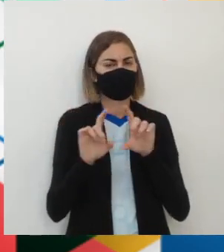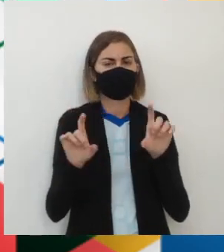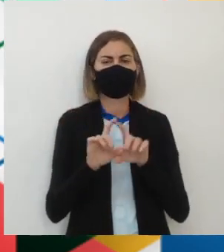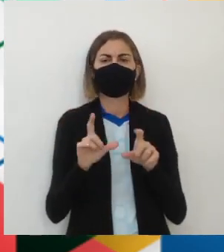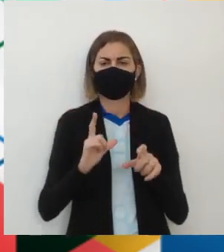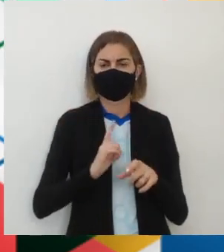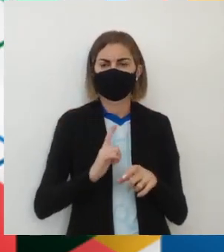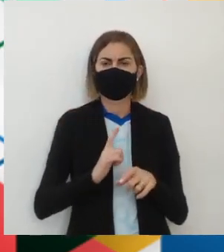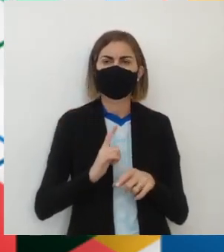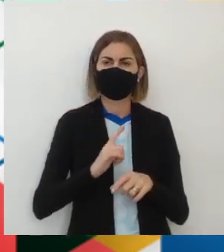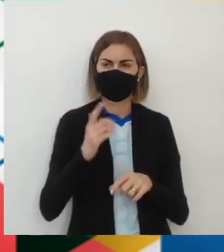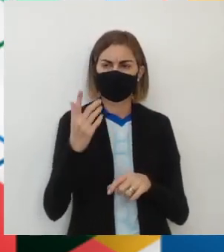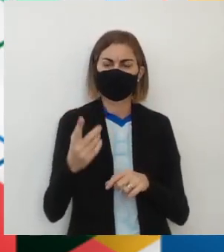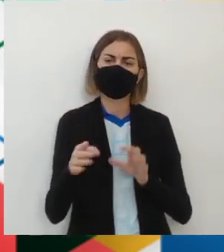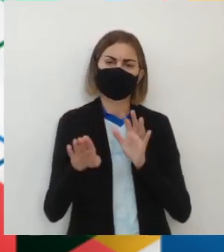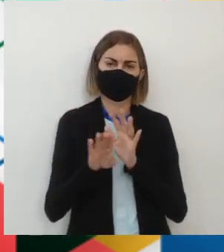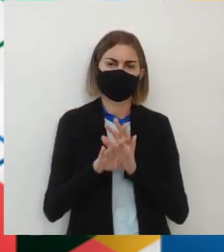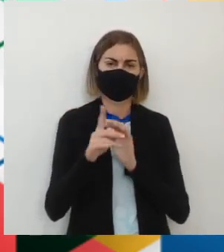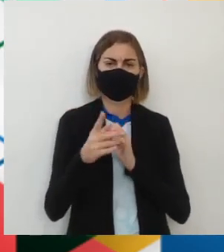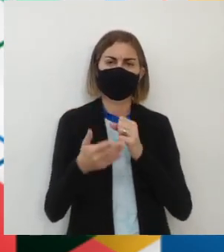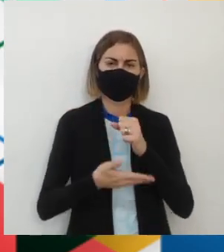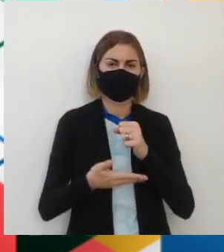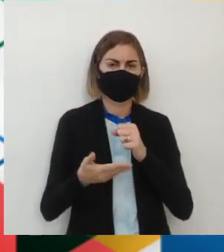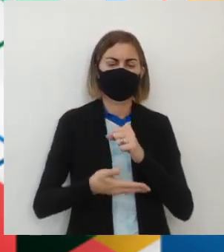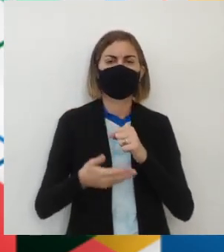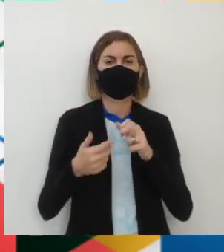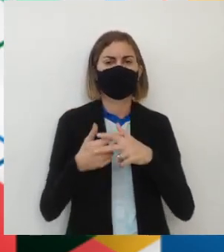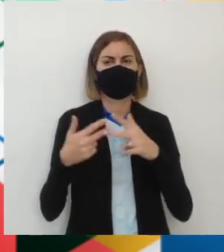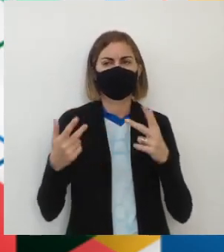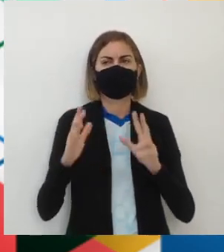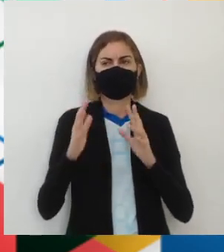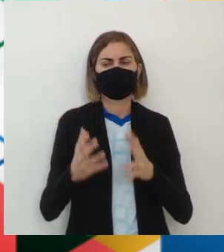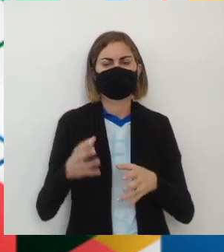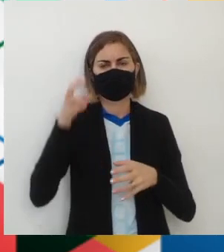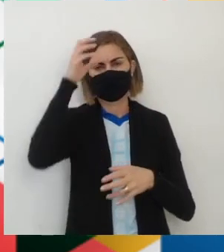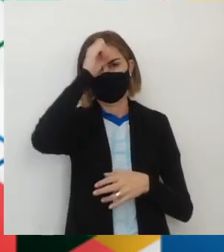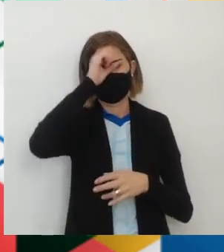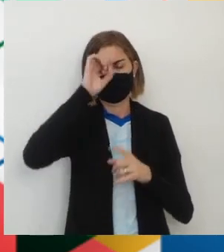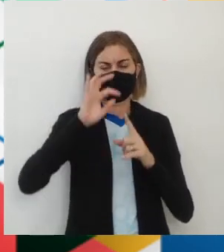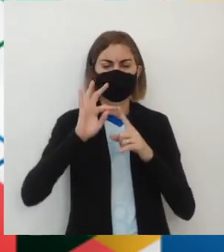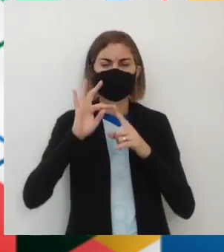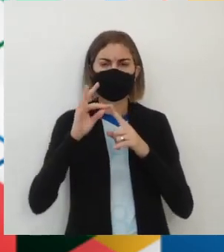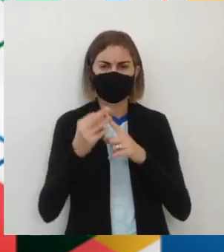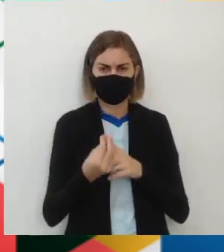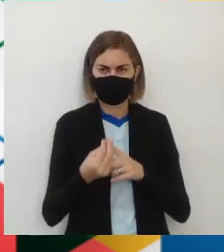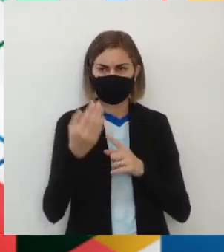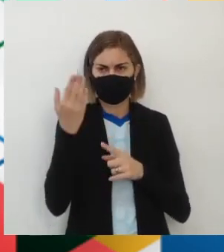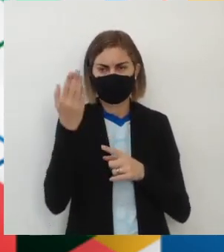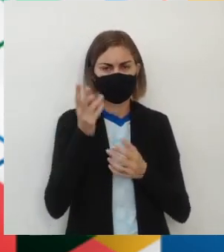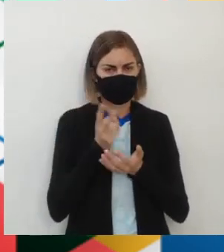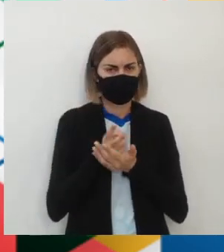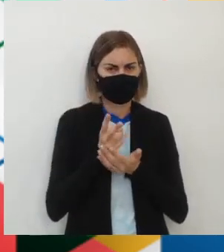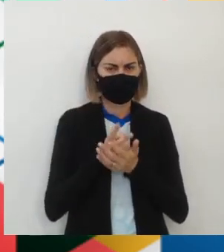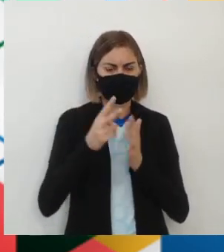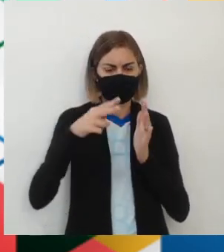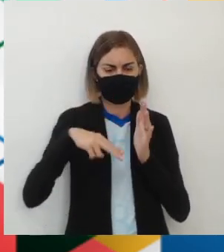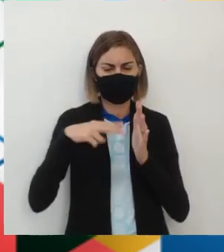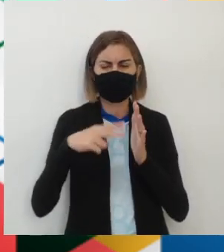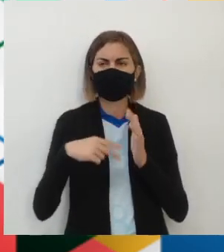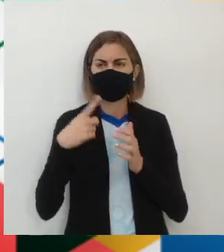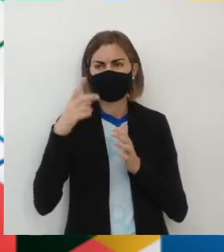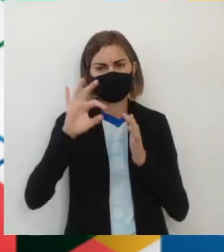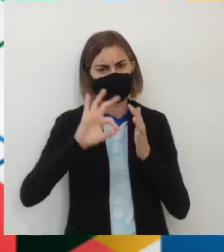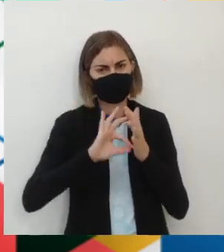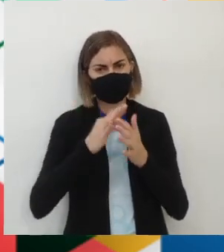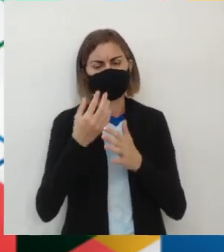tem um jeitinho de chegar nela com base em algo que a gente já aprendeu em física. Vamos continuar a leitura? Assinale